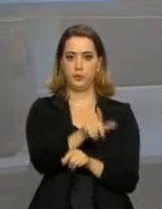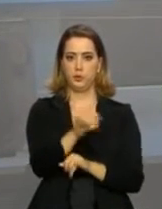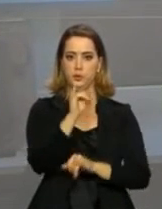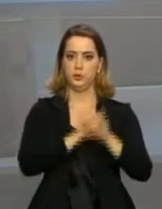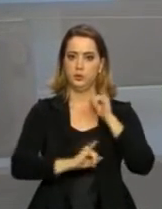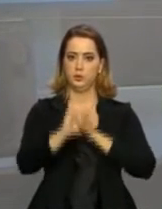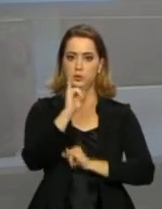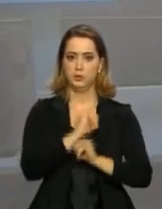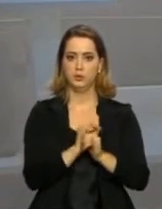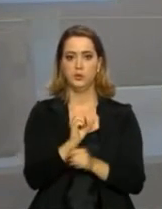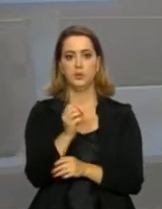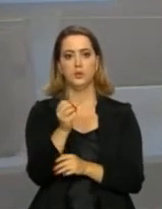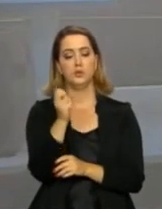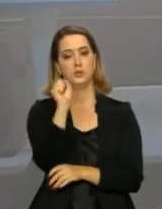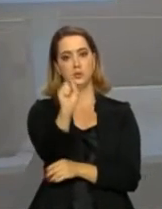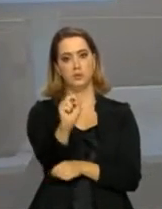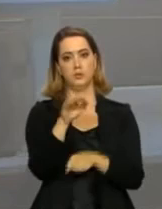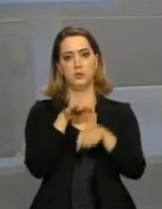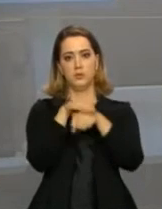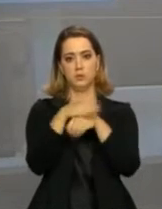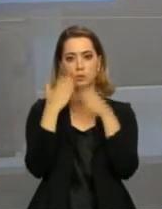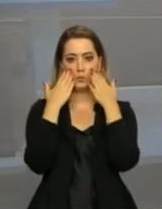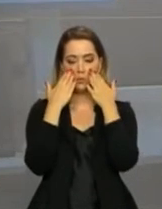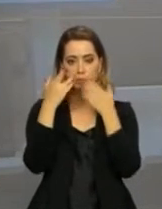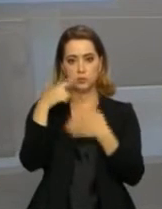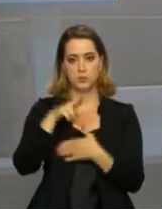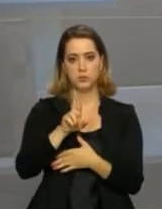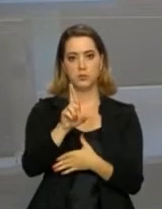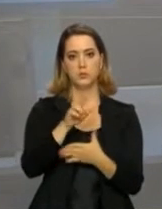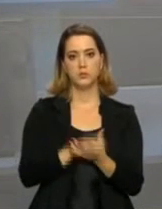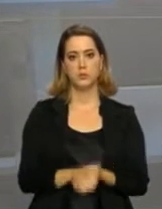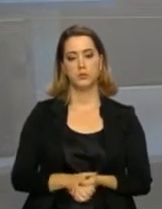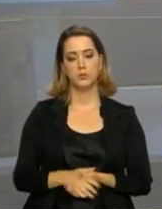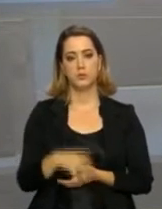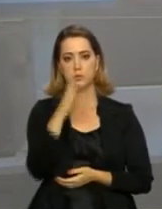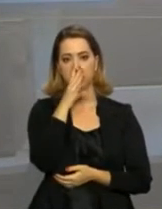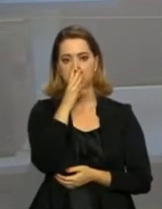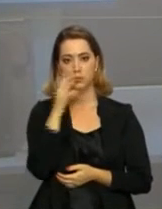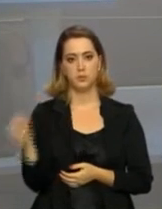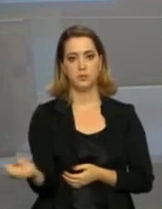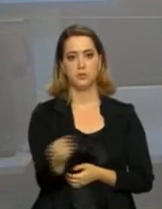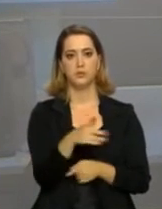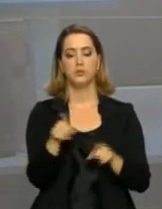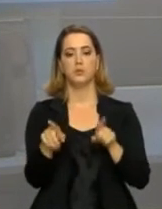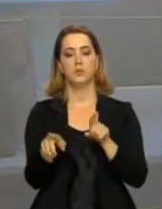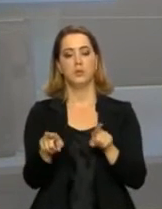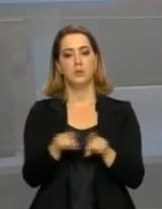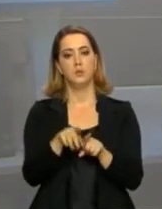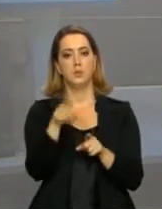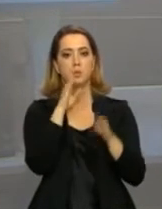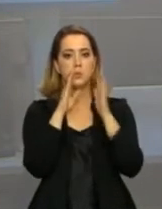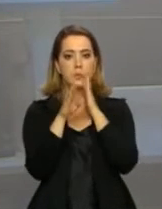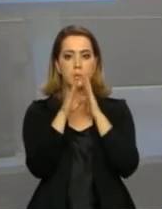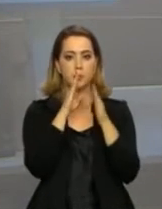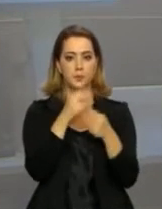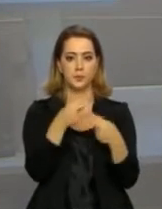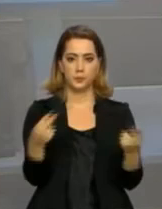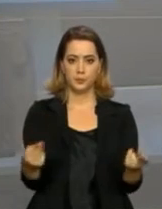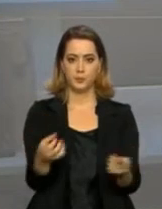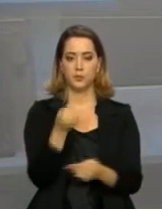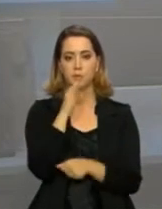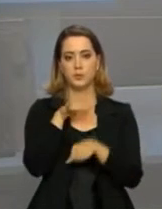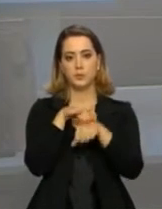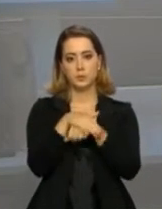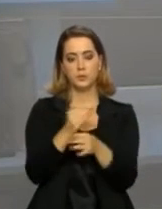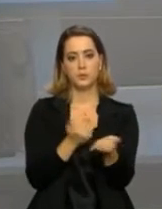qualquer momento com outras informações, ou às 8 da noite, na próxima edição do Repórter NBR. Acompanhe as novidades também pelas nossas redes sociais.